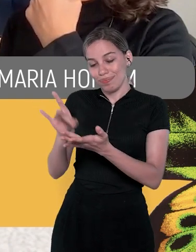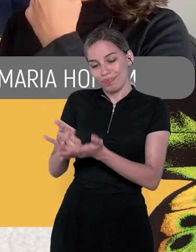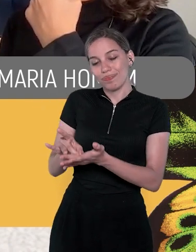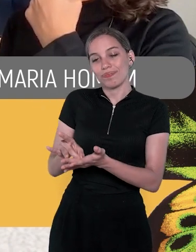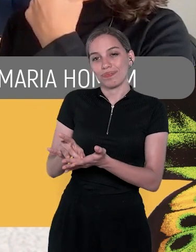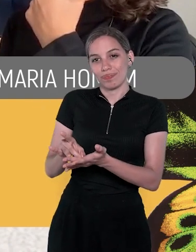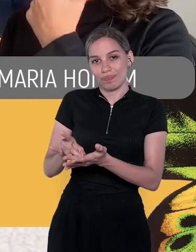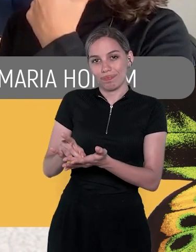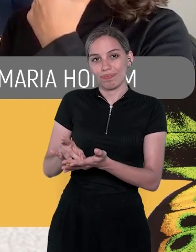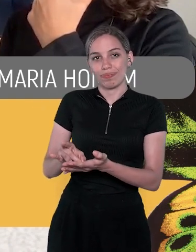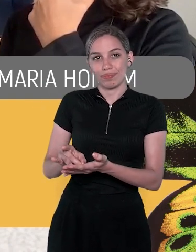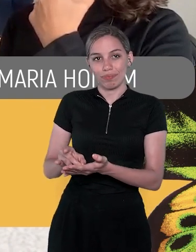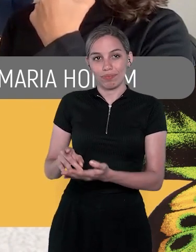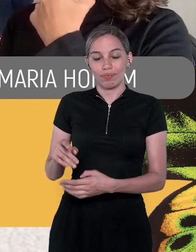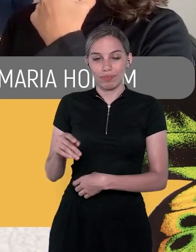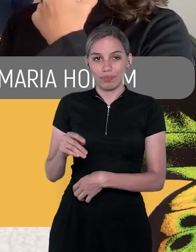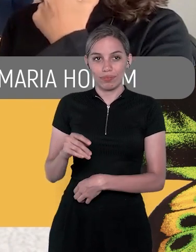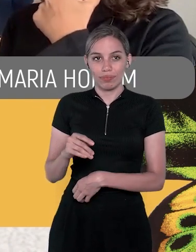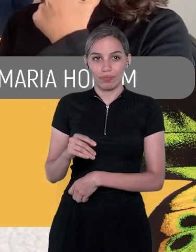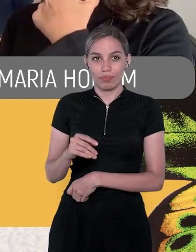fato, quer dizer,